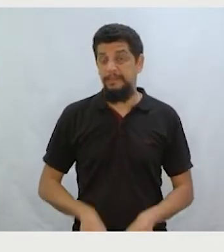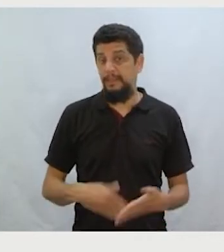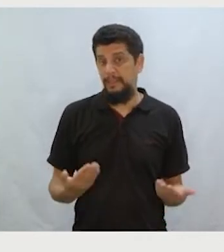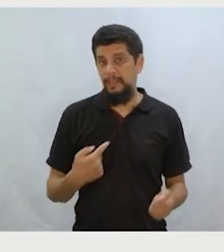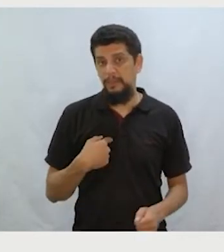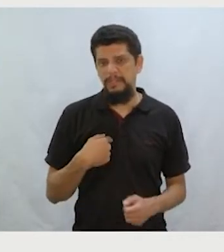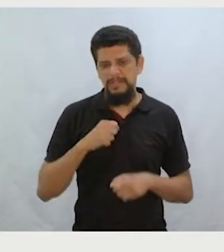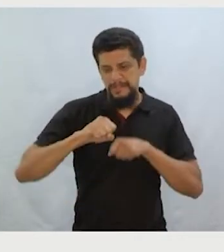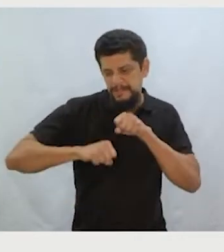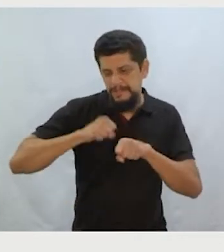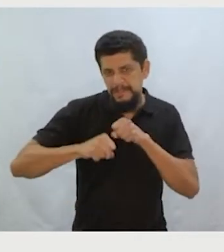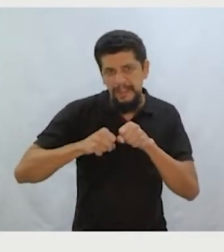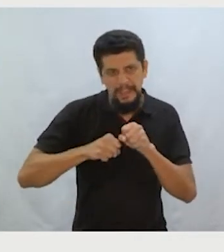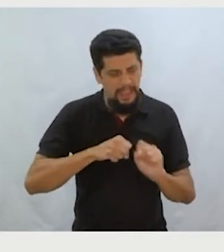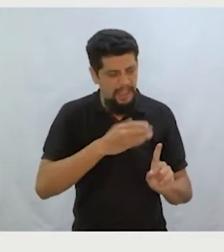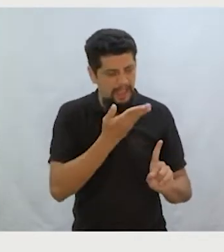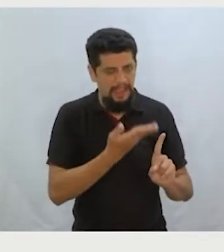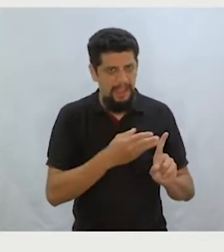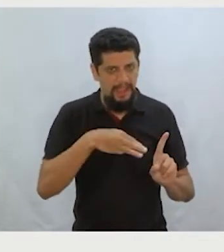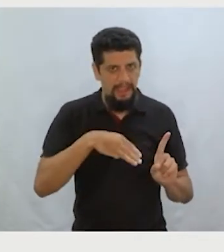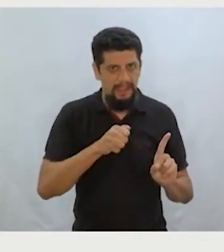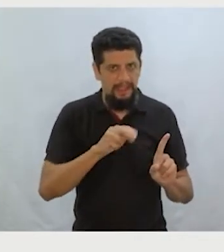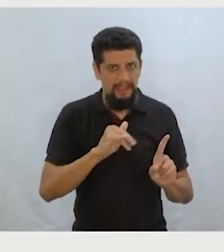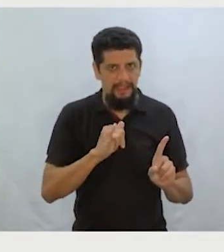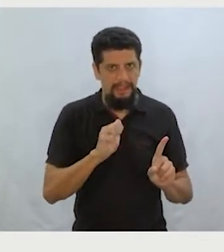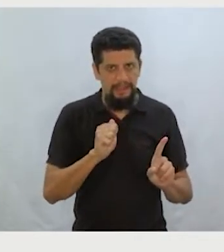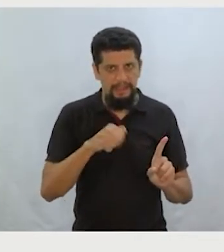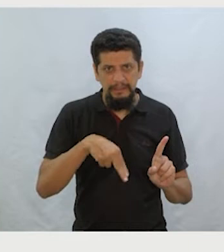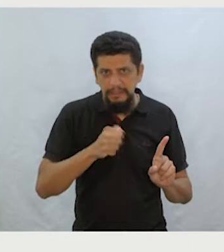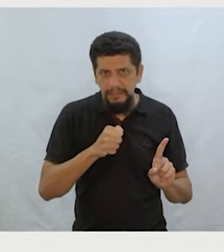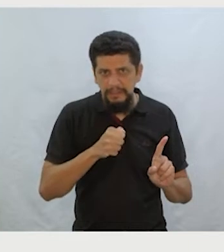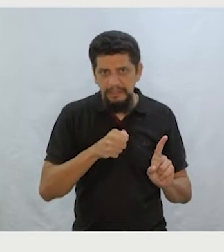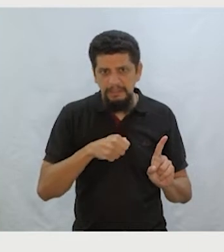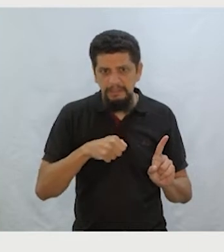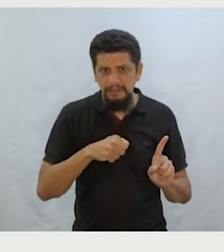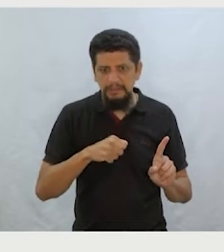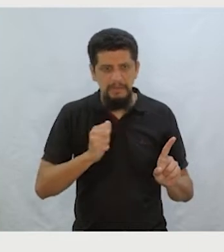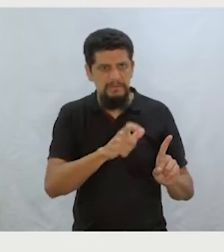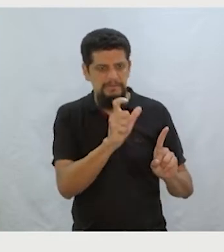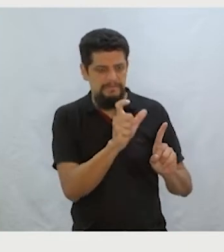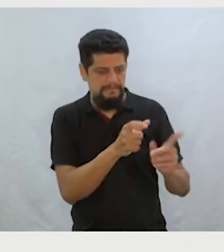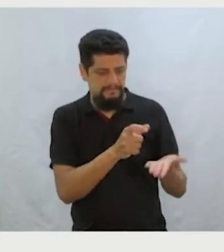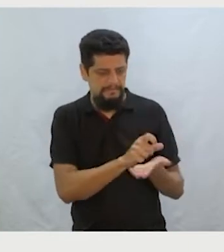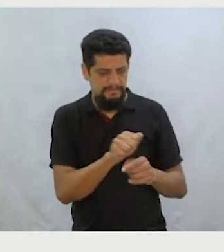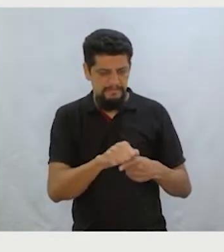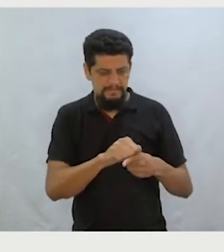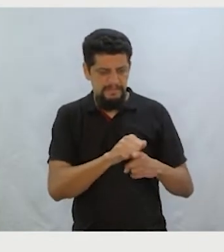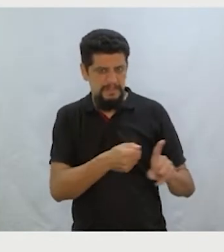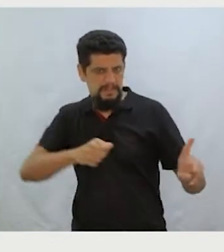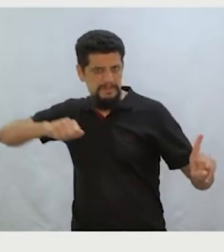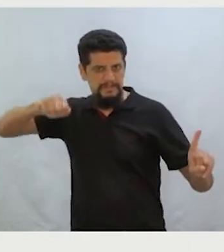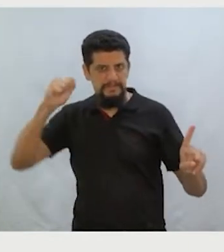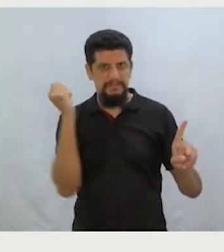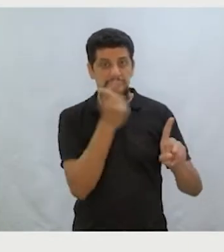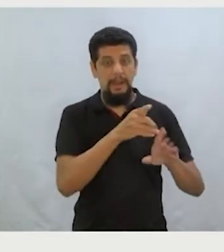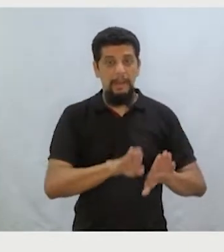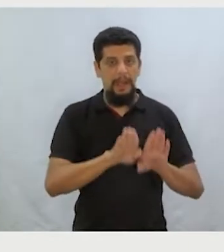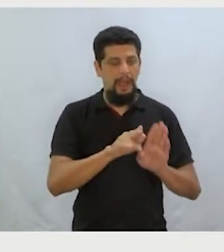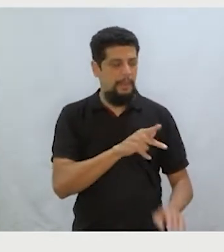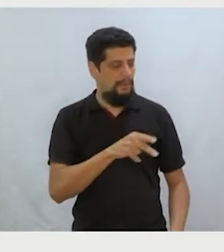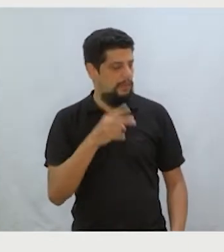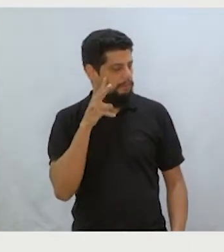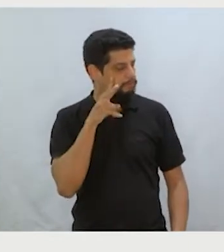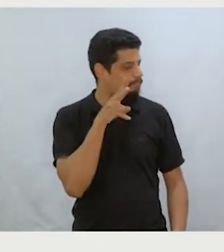delas eu corri e a Mariana Guedes me jogou uma borracha bem na cara mas a